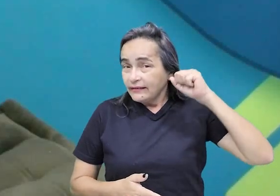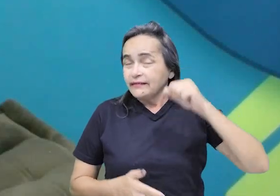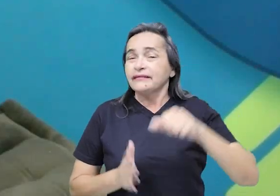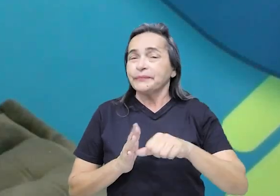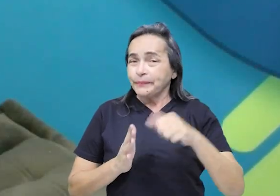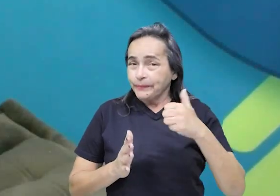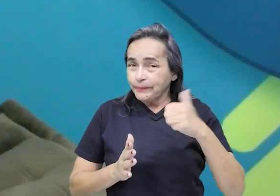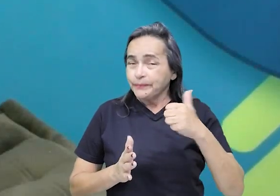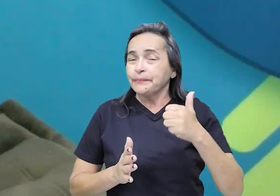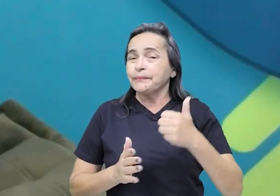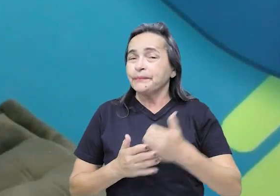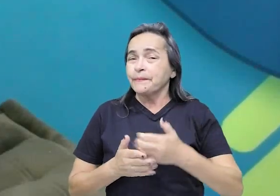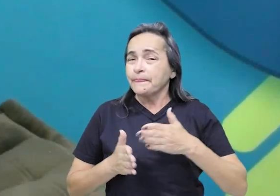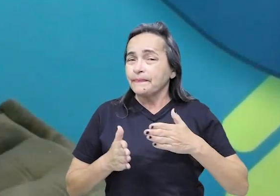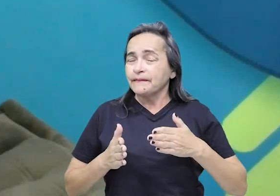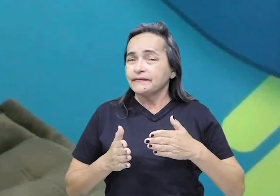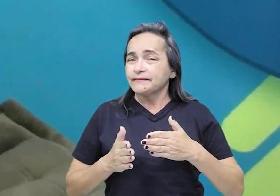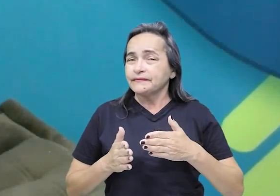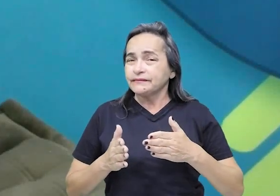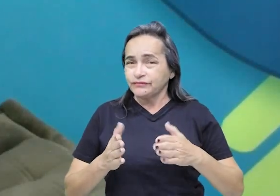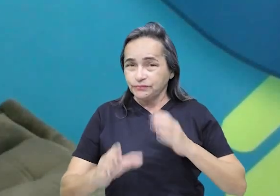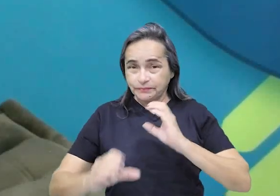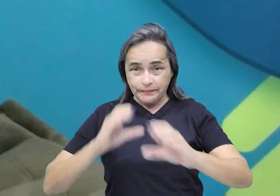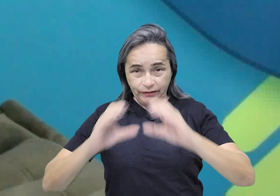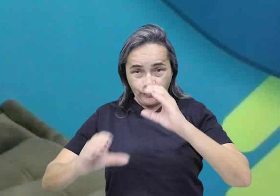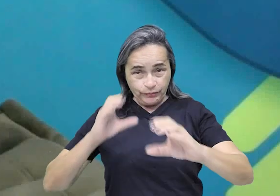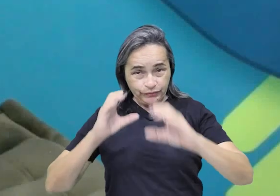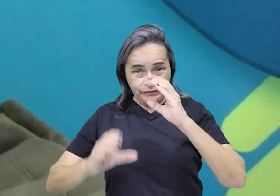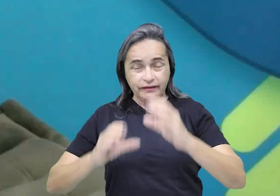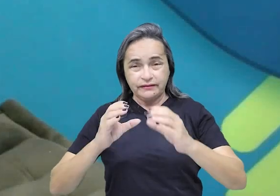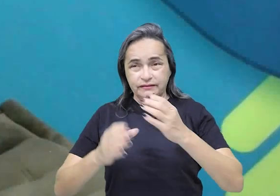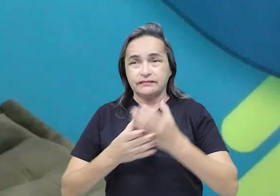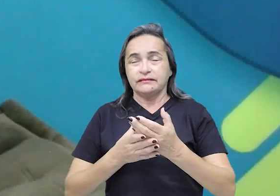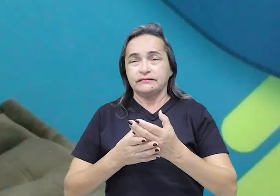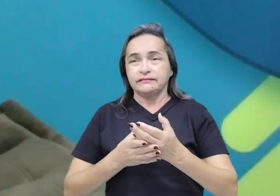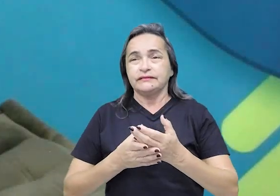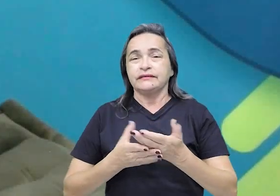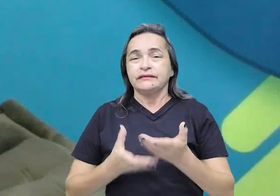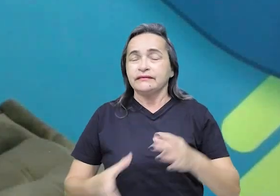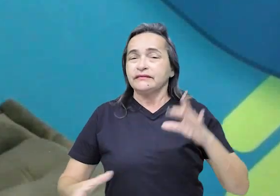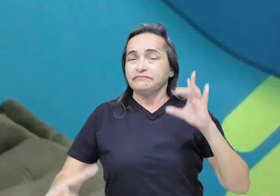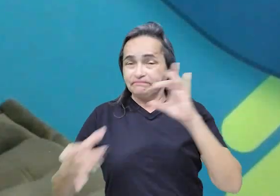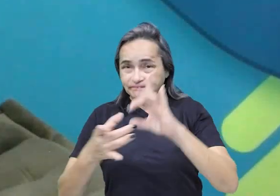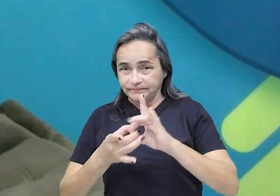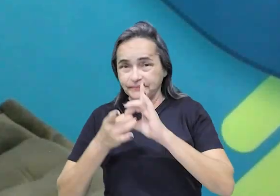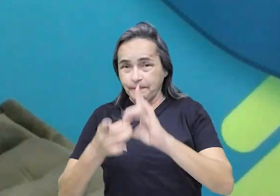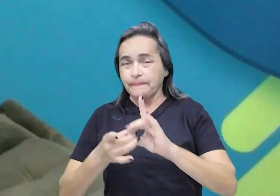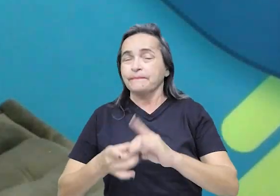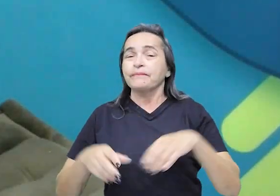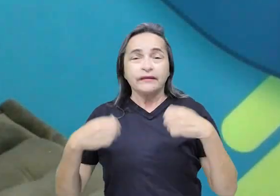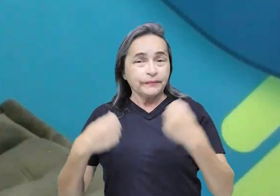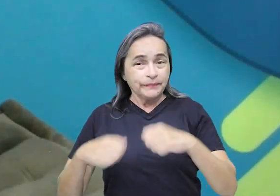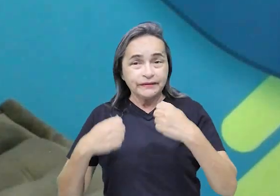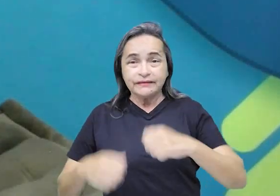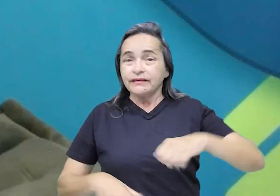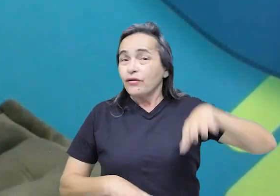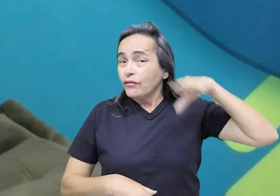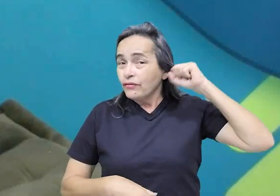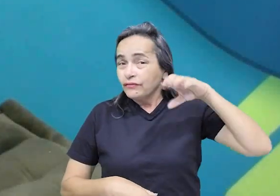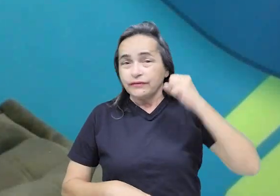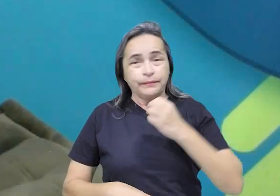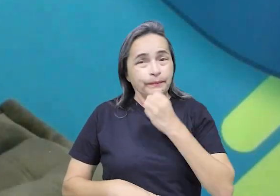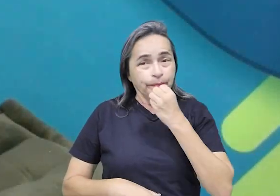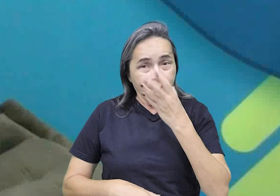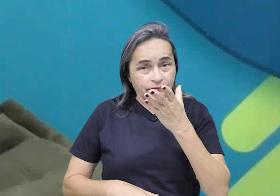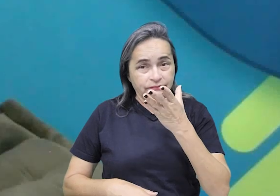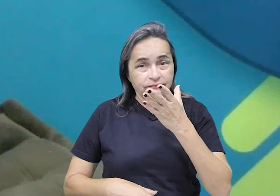primeiro canal, né, da comunicação. Então, a gente precisa ter integridade auditiva para nos comunicar. Então, é